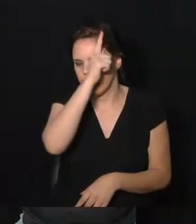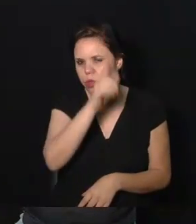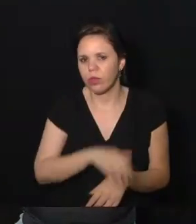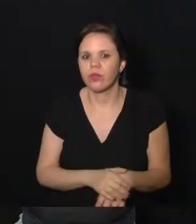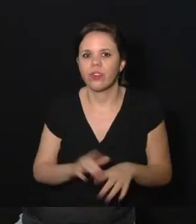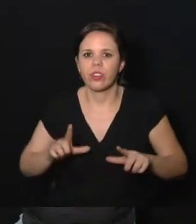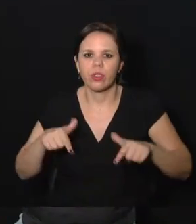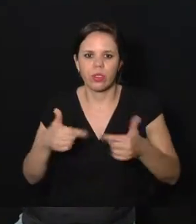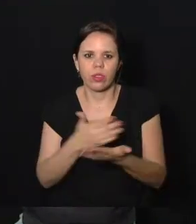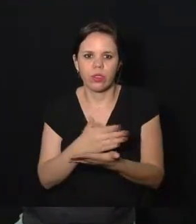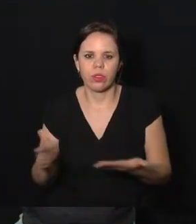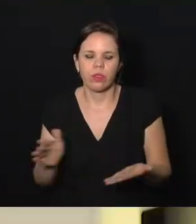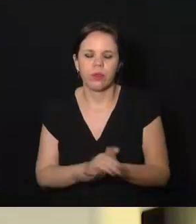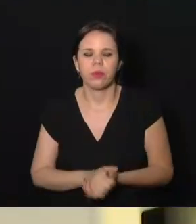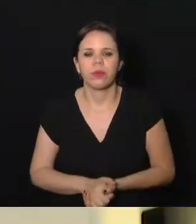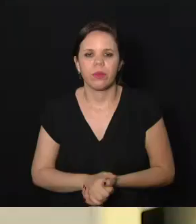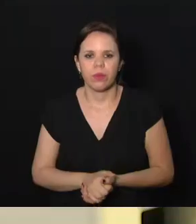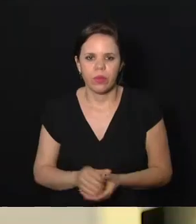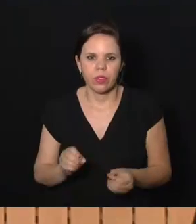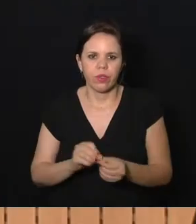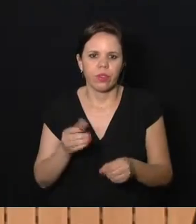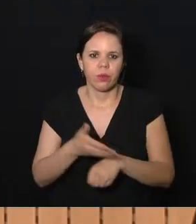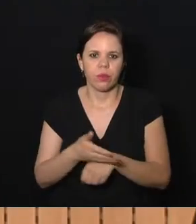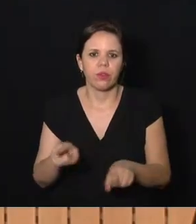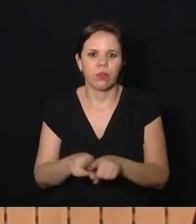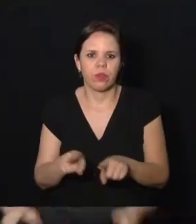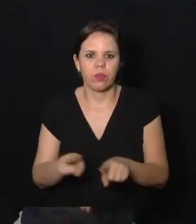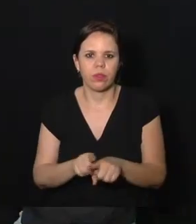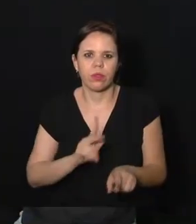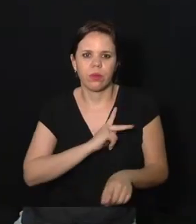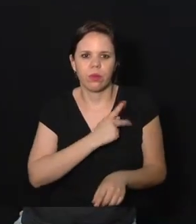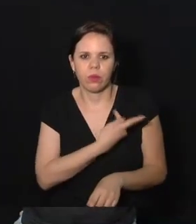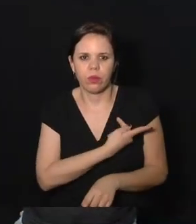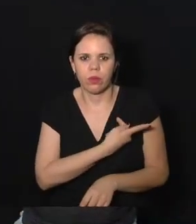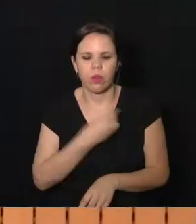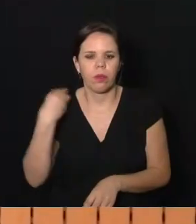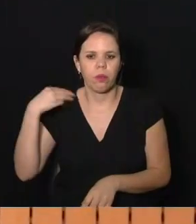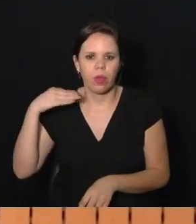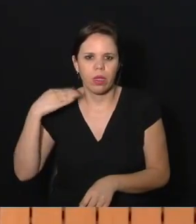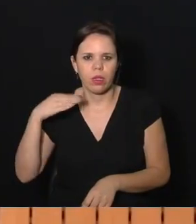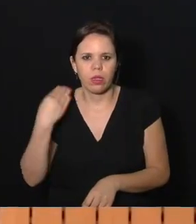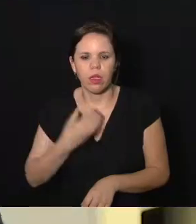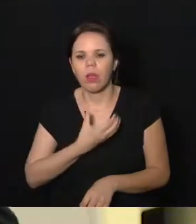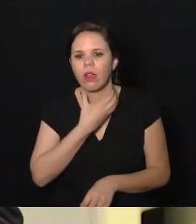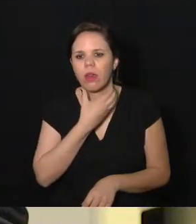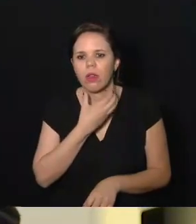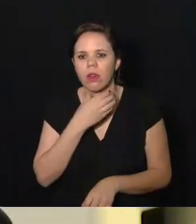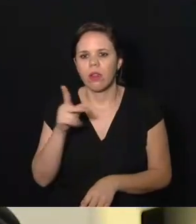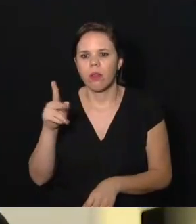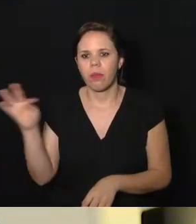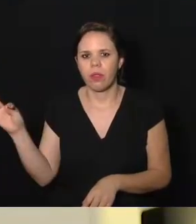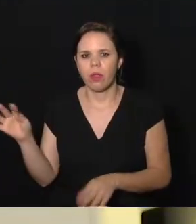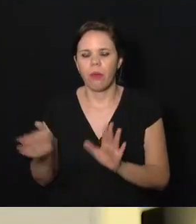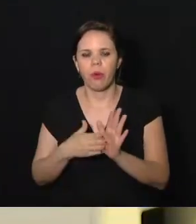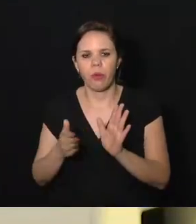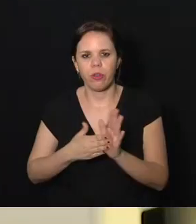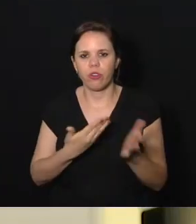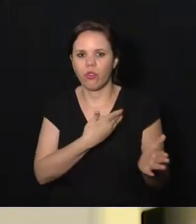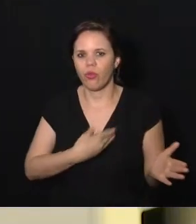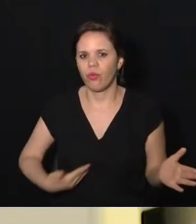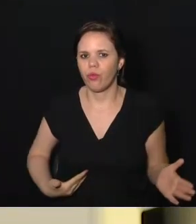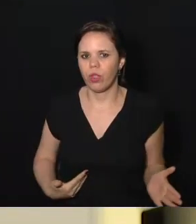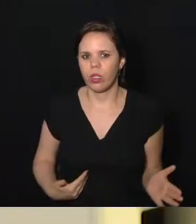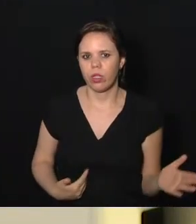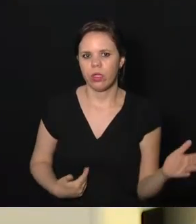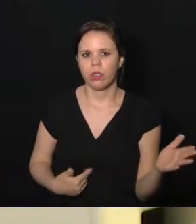dele a iniciativa. Fazem parte também Paulo Haddad, Mariana Conte e Carlão do PT. A proposta do governo do estado é a venda